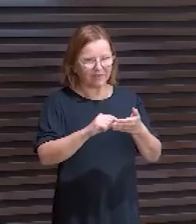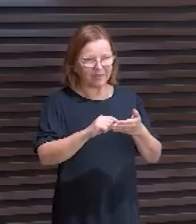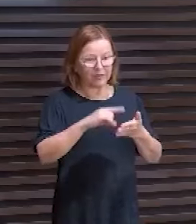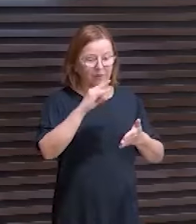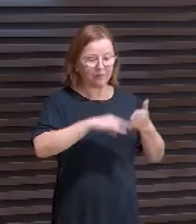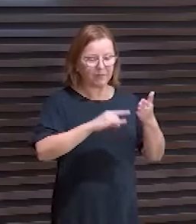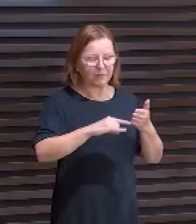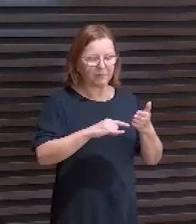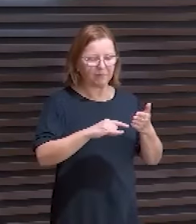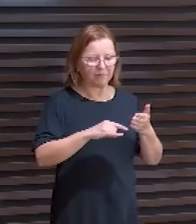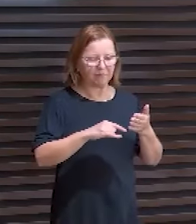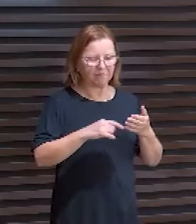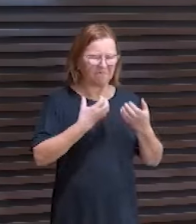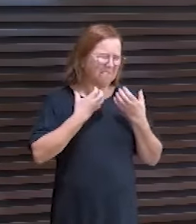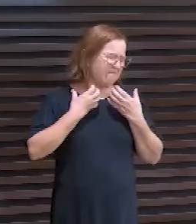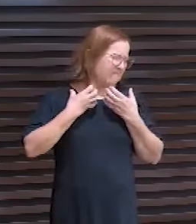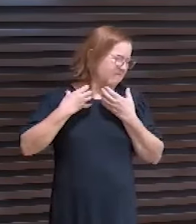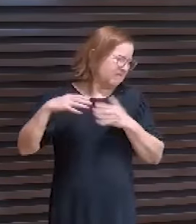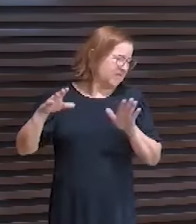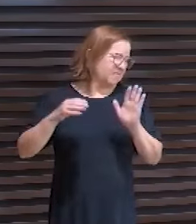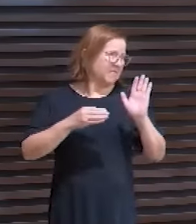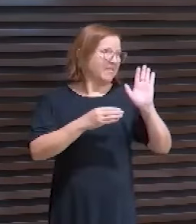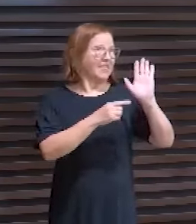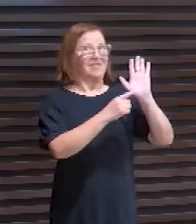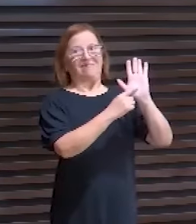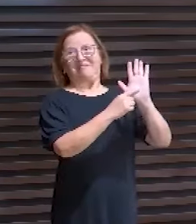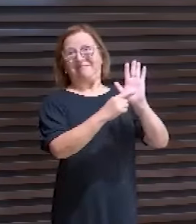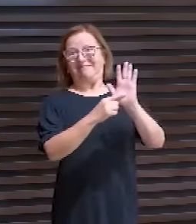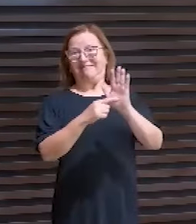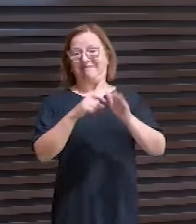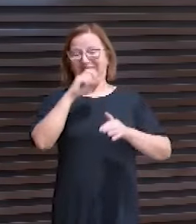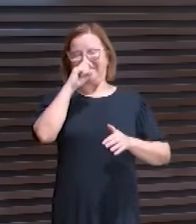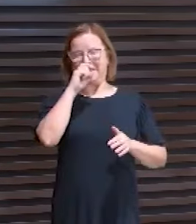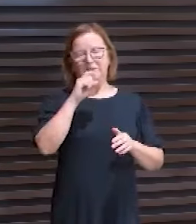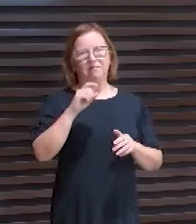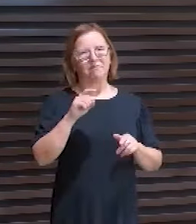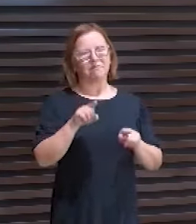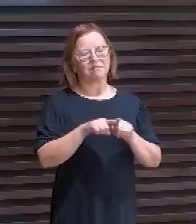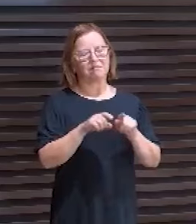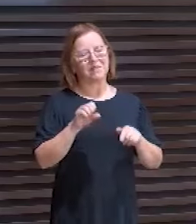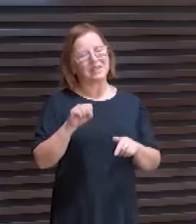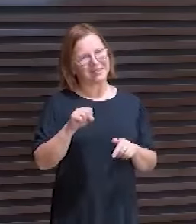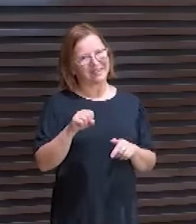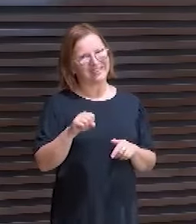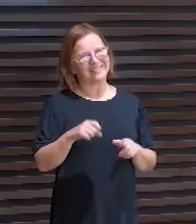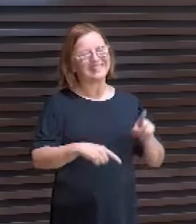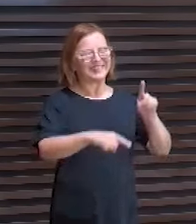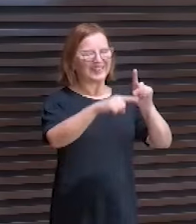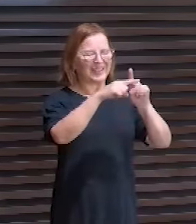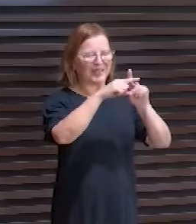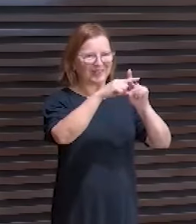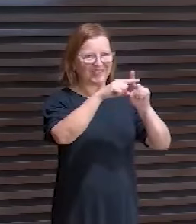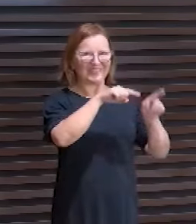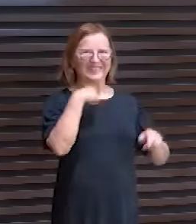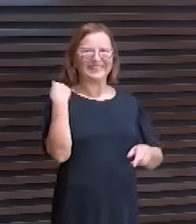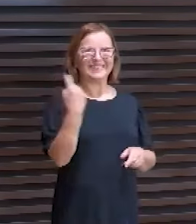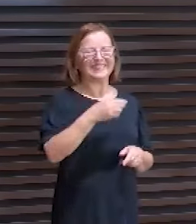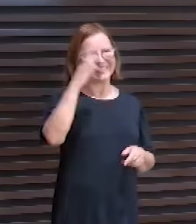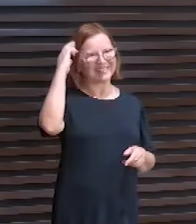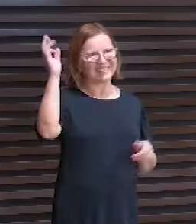mas longe esteja de mim gloriar-me Senão na cruz do nosso senhor Jesus Cristo